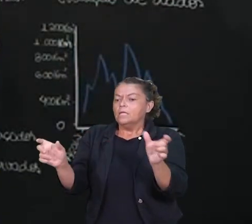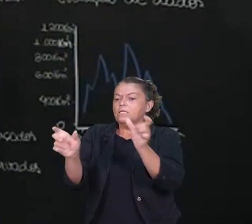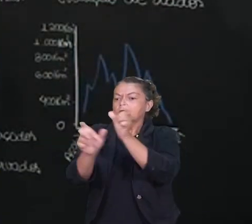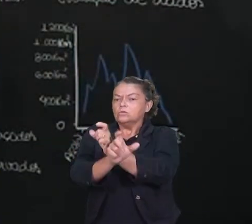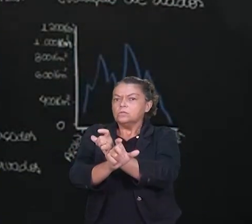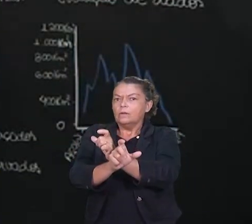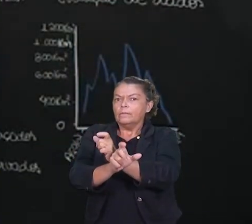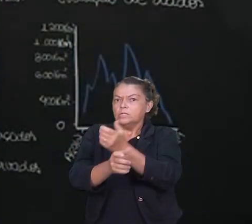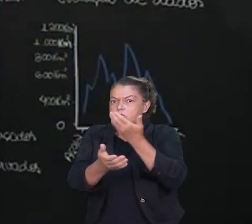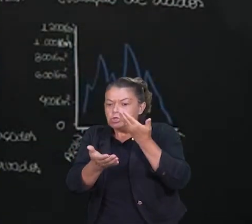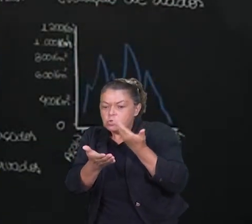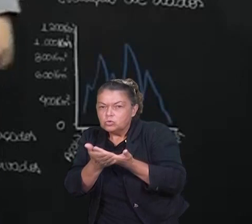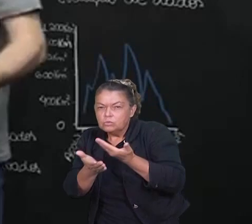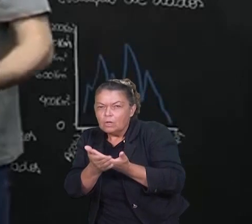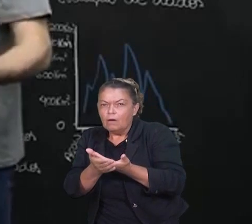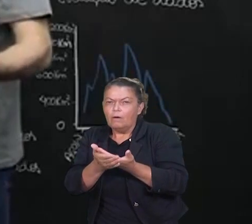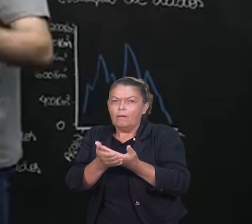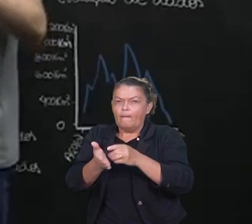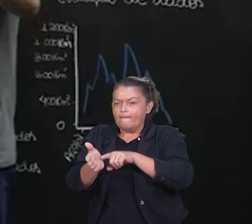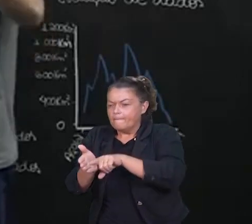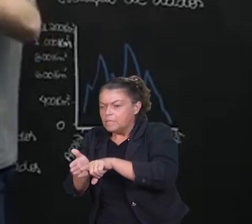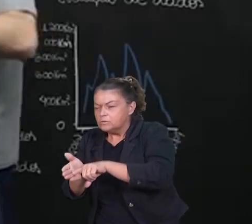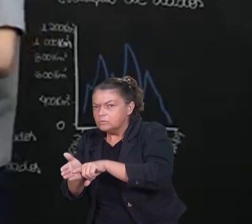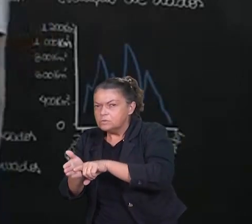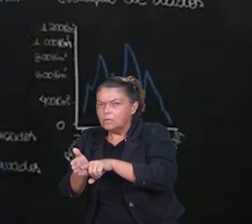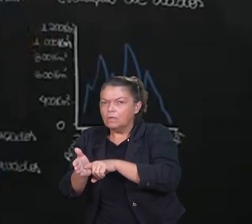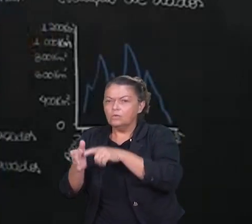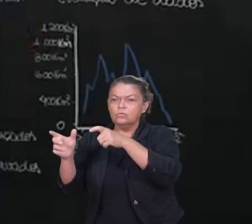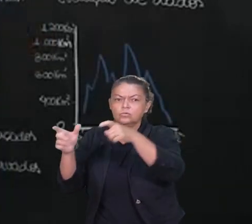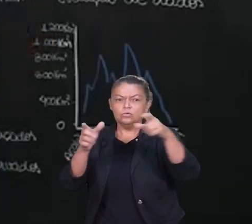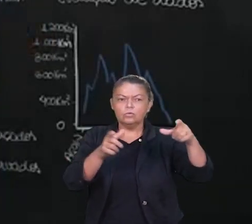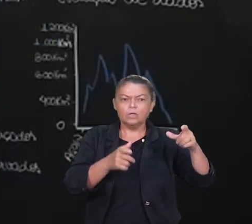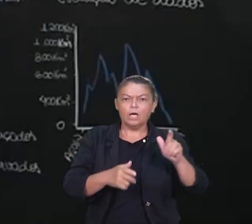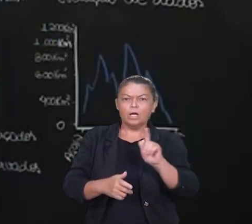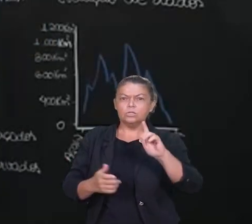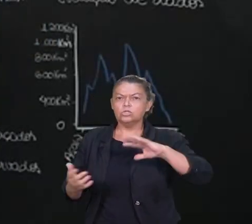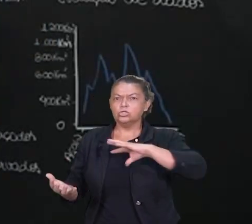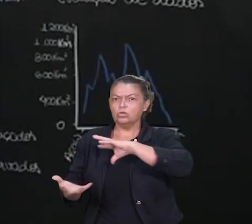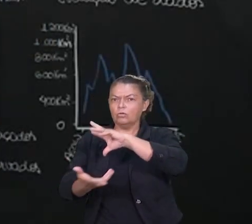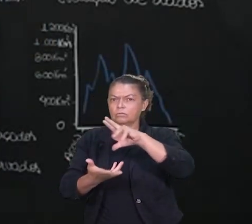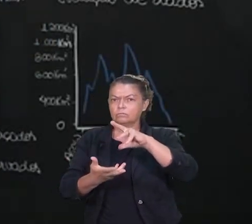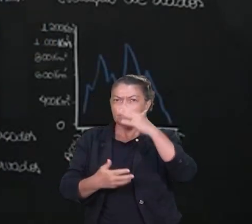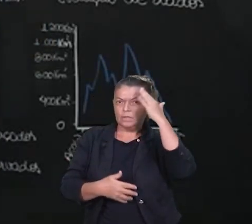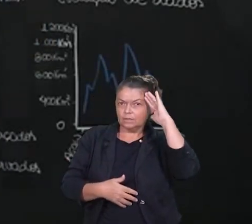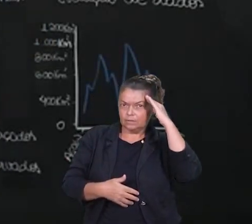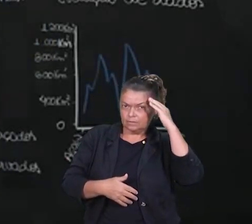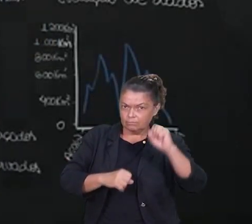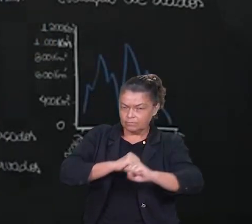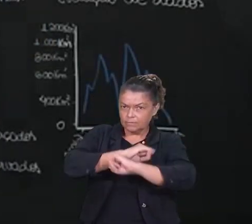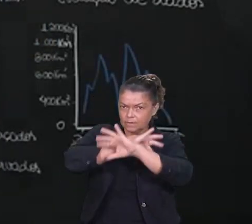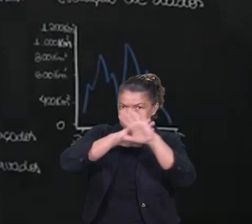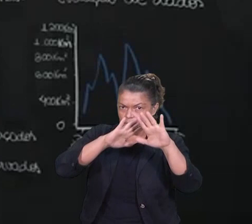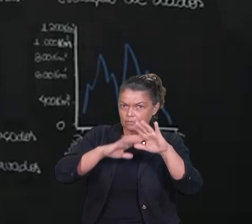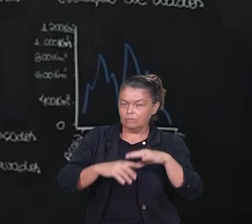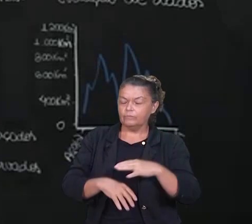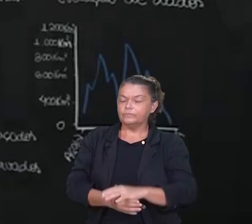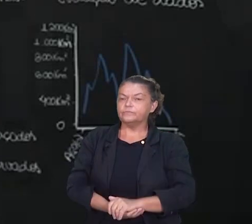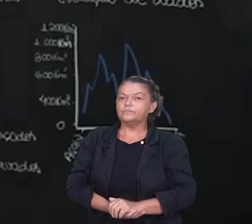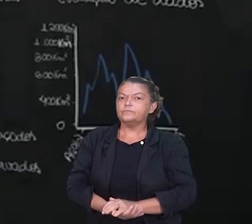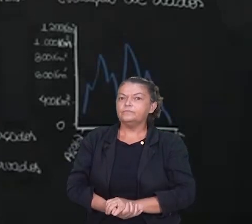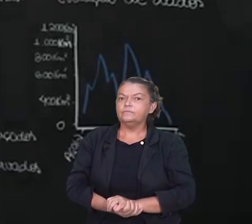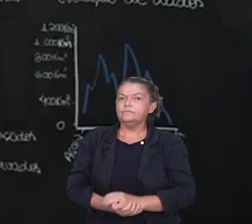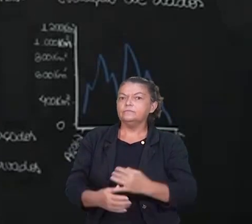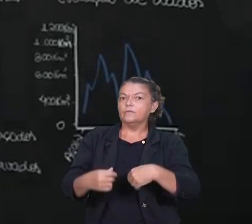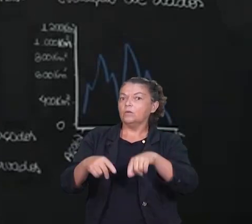e estudar melhor o espaço geográfico. Está entendendo como que funciona esse esquema aqui? Agora, quando nós utilizamos